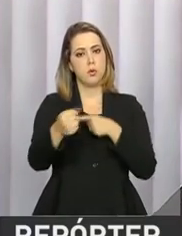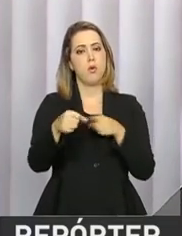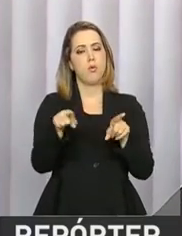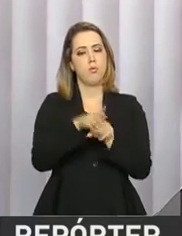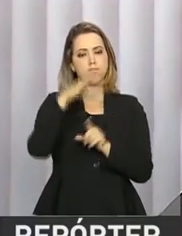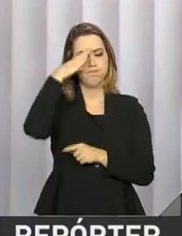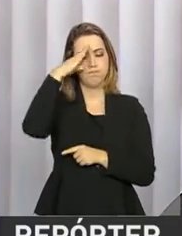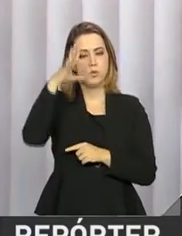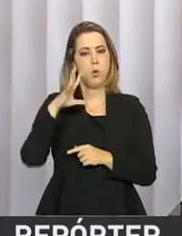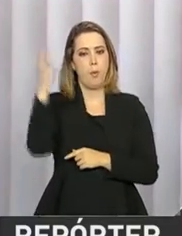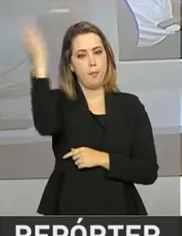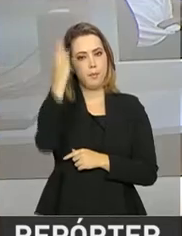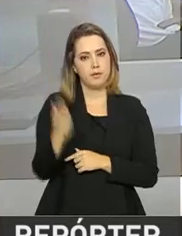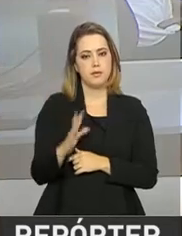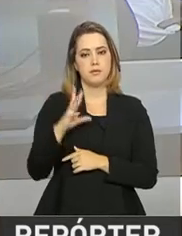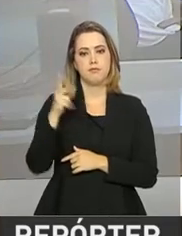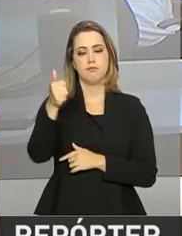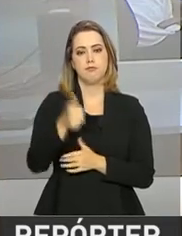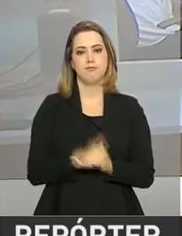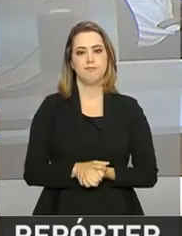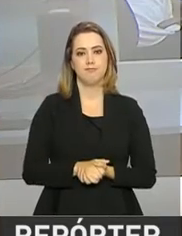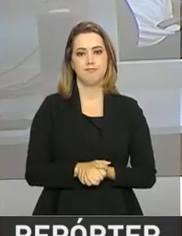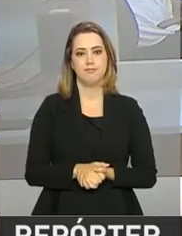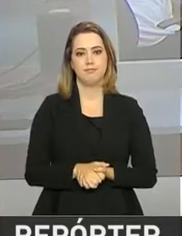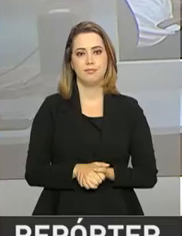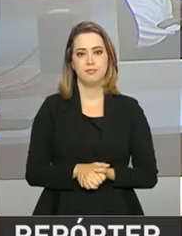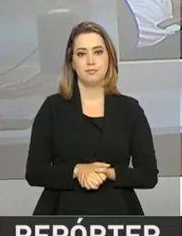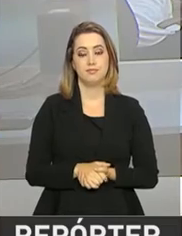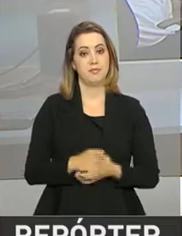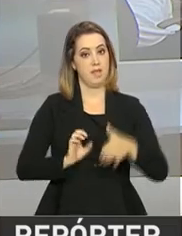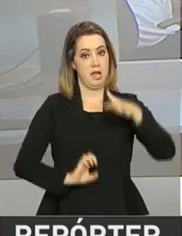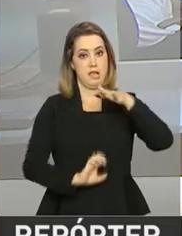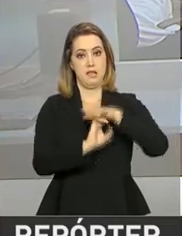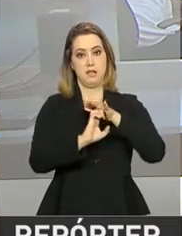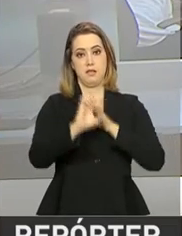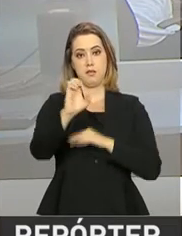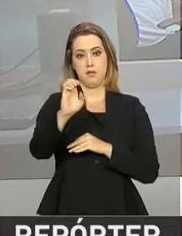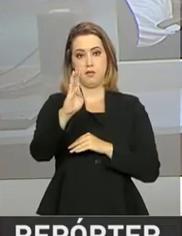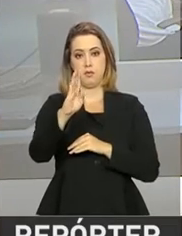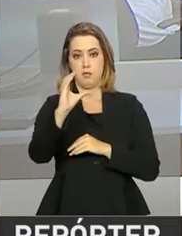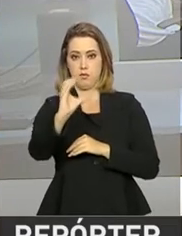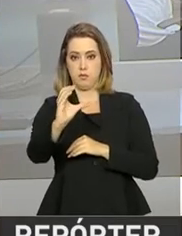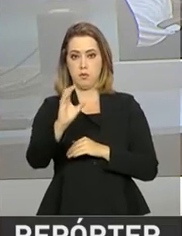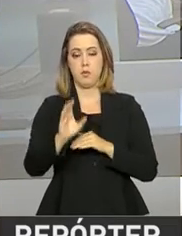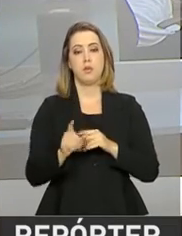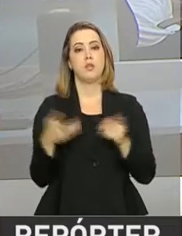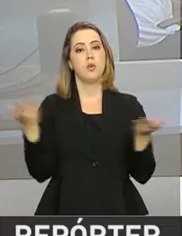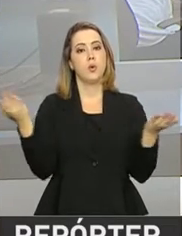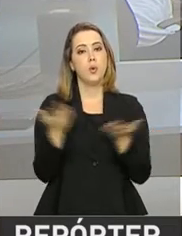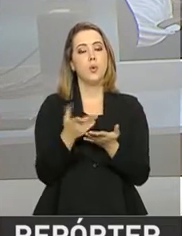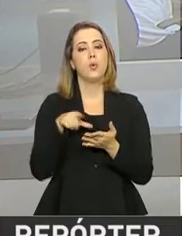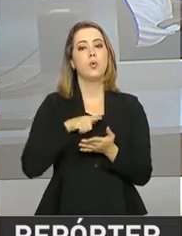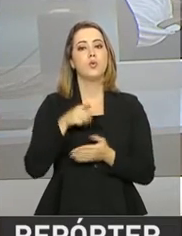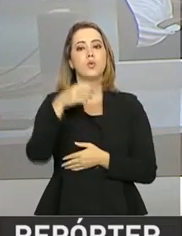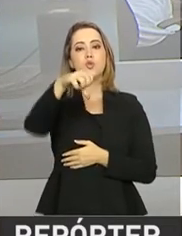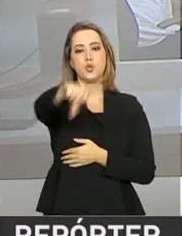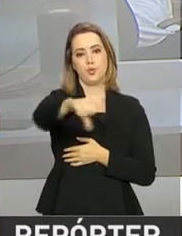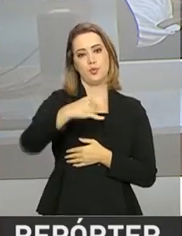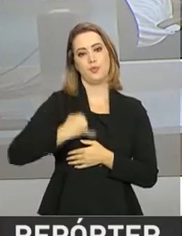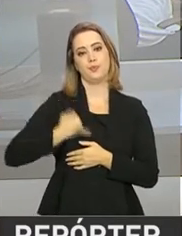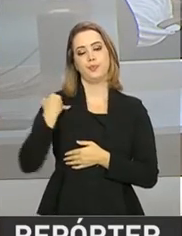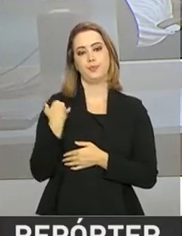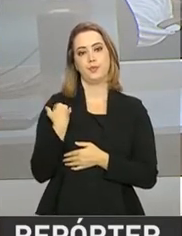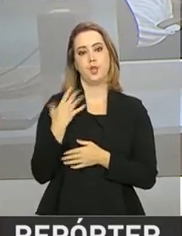ganham bem o brasil a nbc empresa brasil de comunicação completa hoje 9 anos